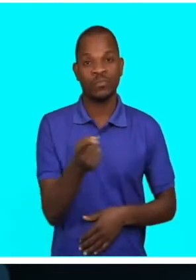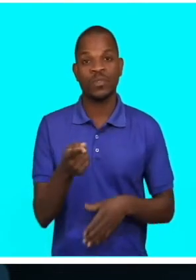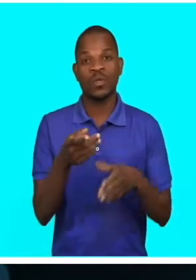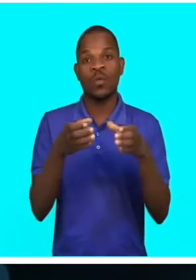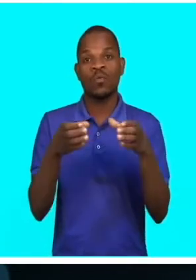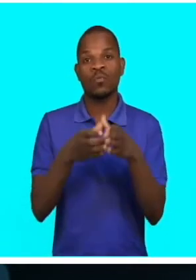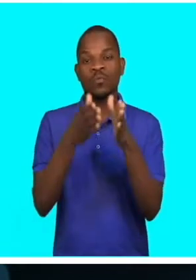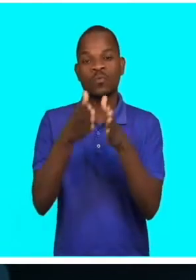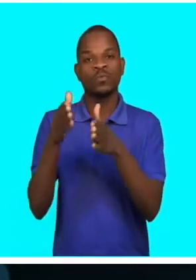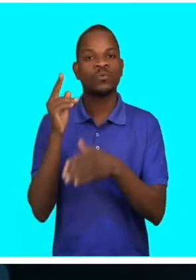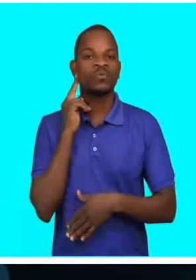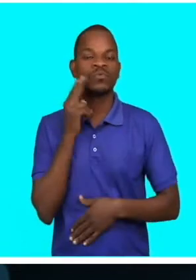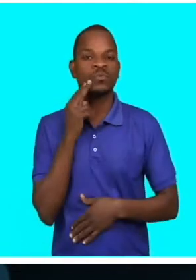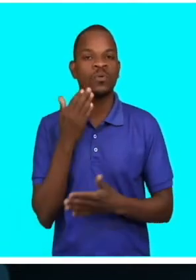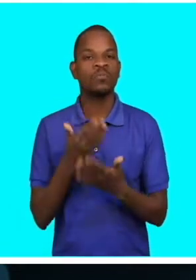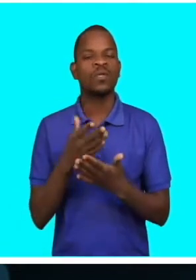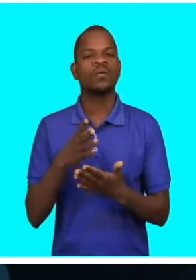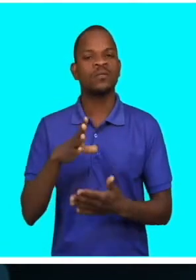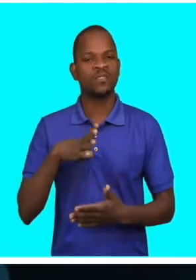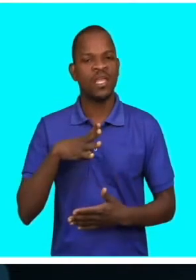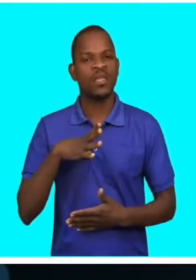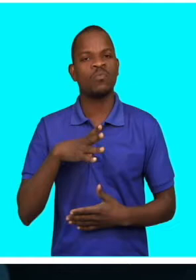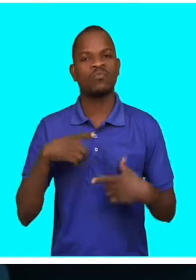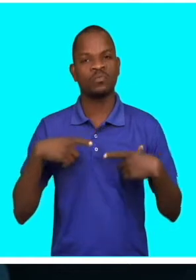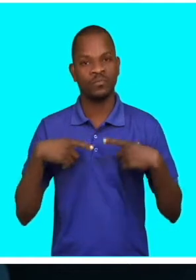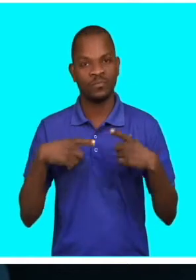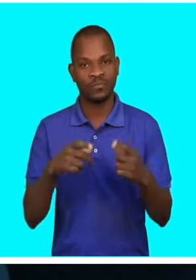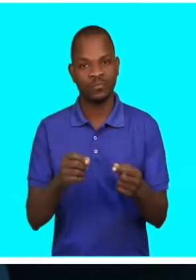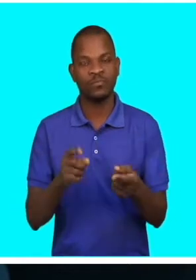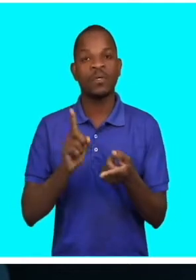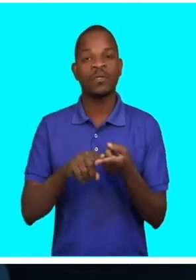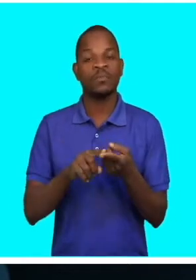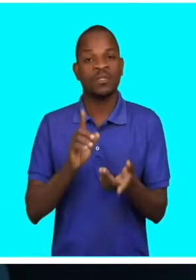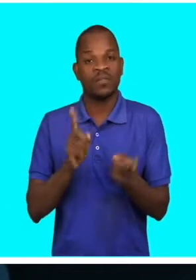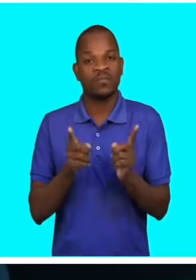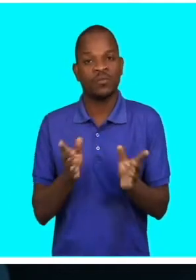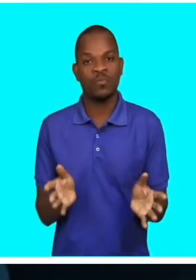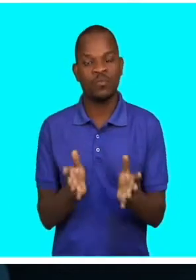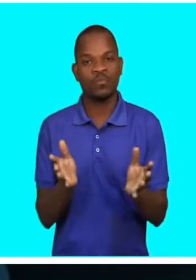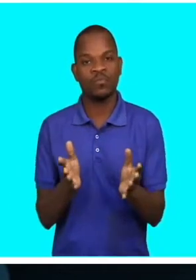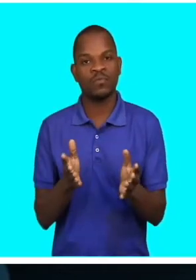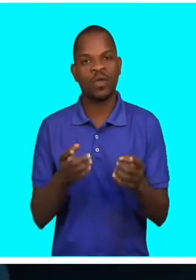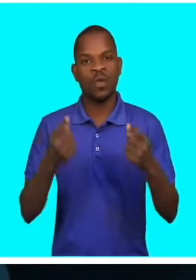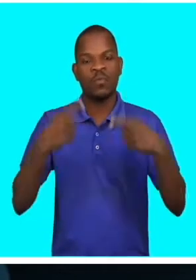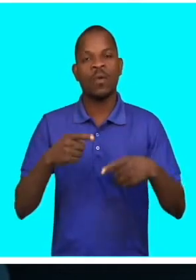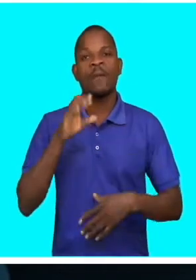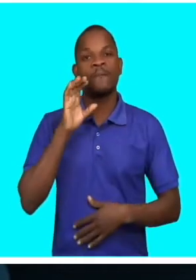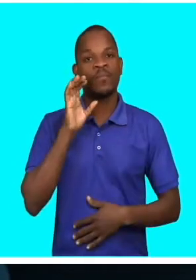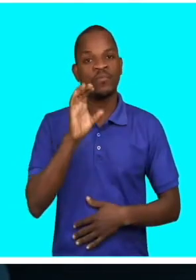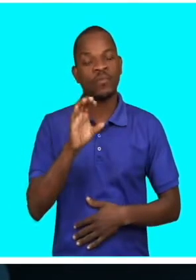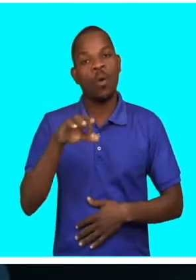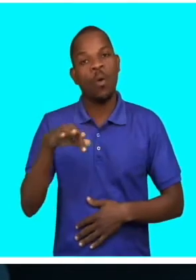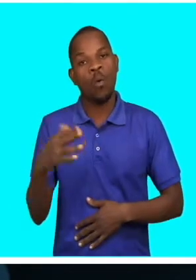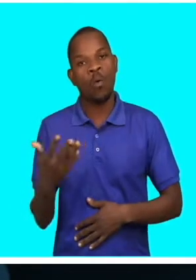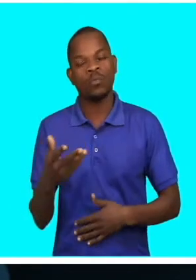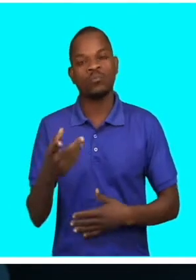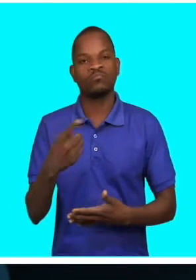vontade. E talvez promover entrecâmbios provinciais ou